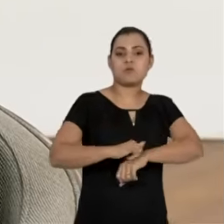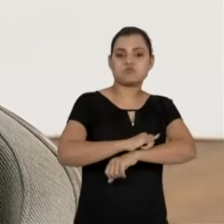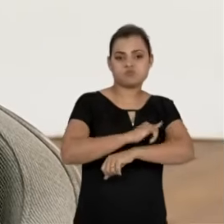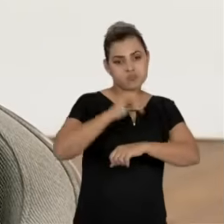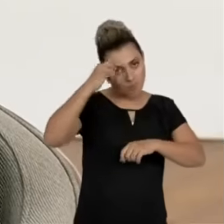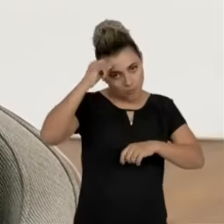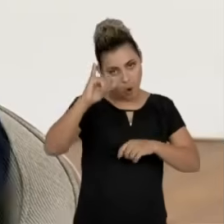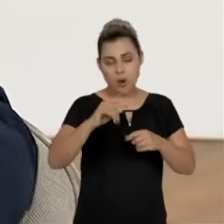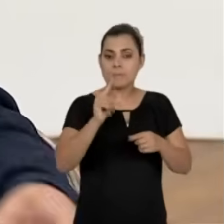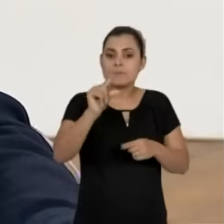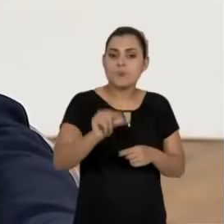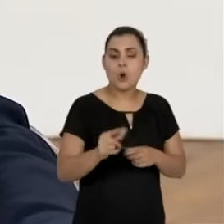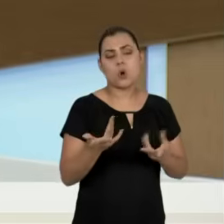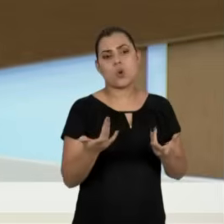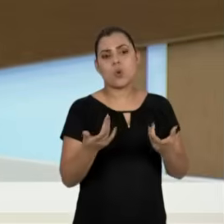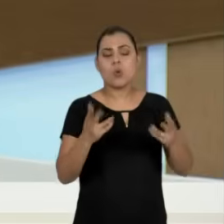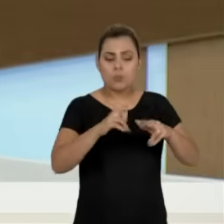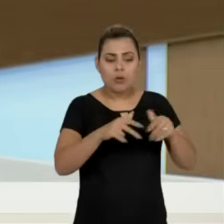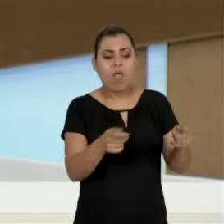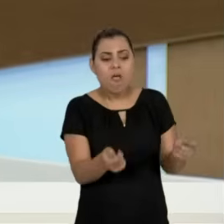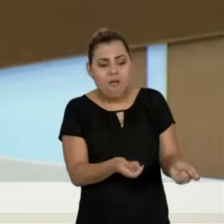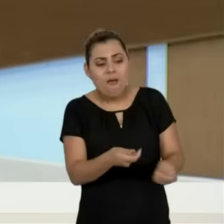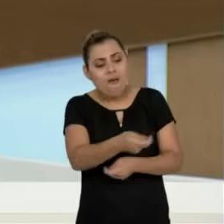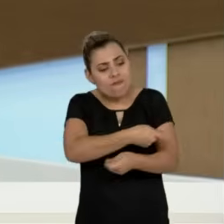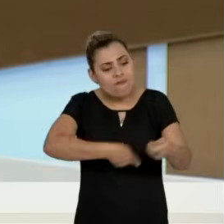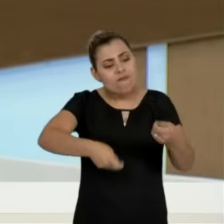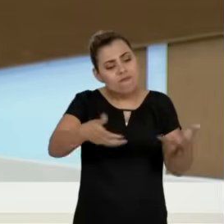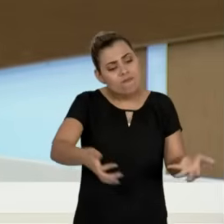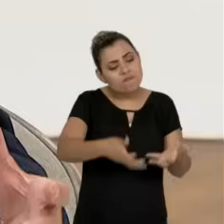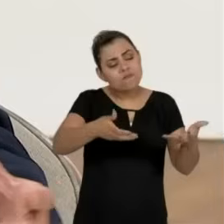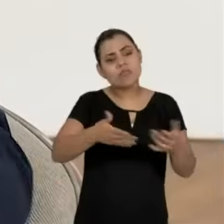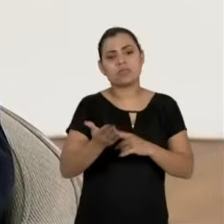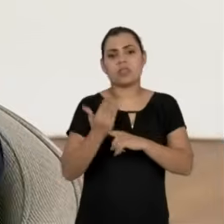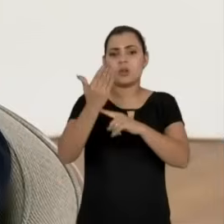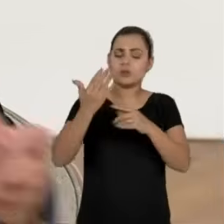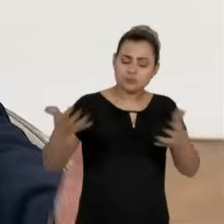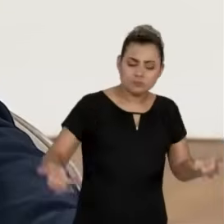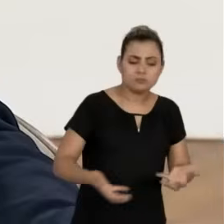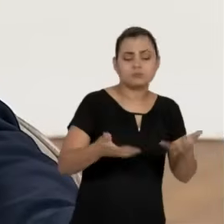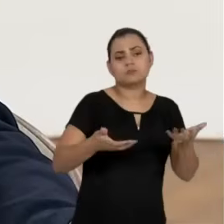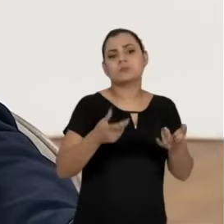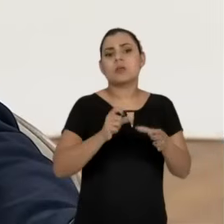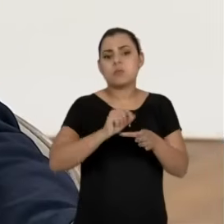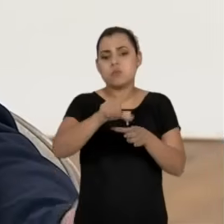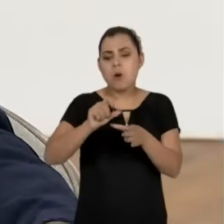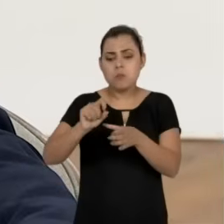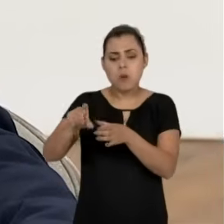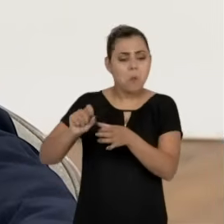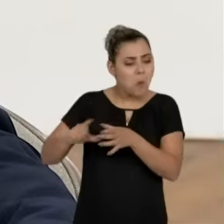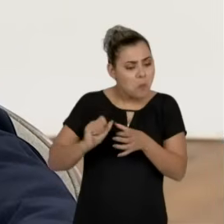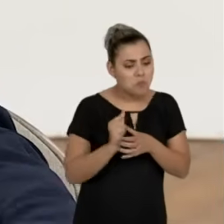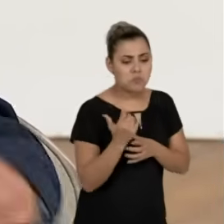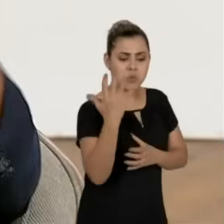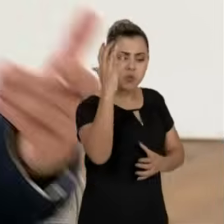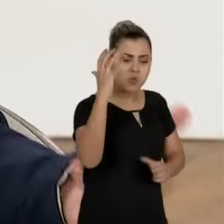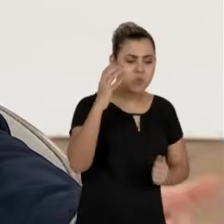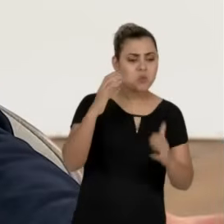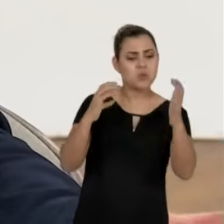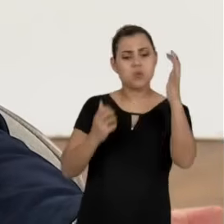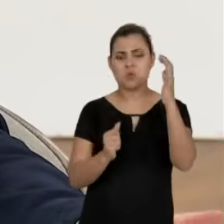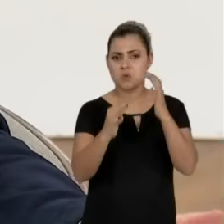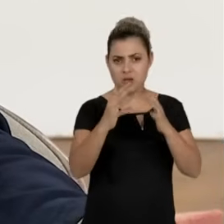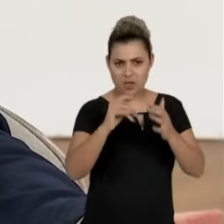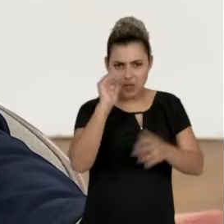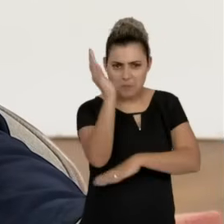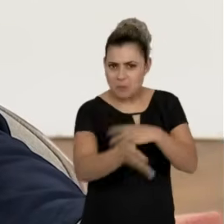lucratividade. São exemplos que já existem. Então, a gente tem que aplicar tecnologia, replantar essas áreas todas, né? Então, não é nem questão de acabar